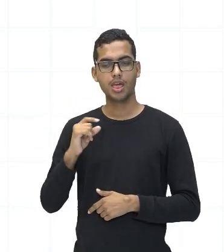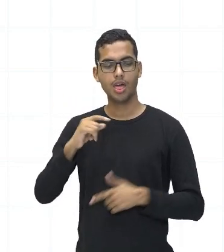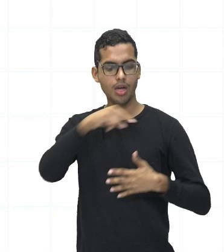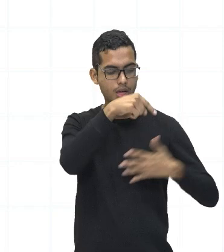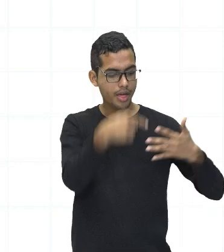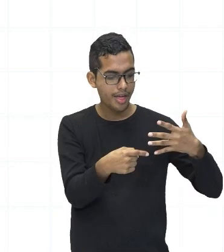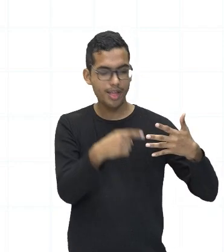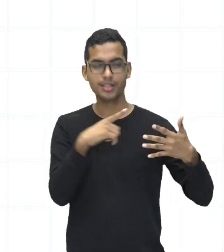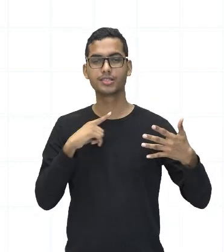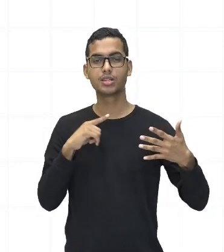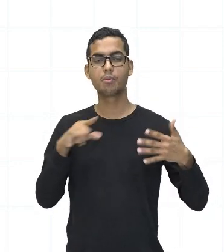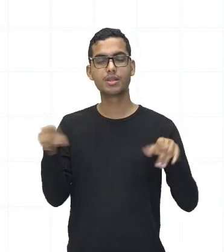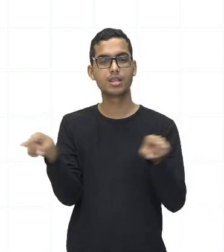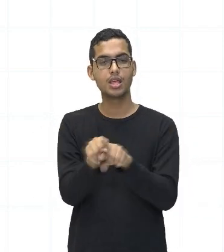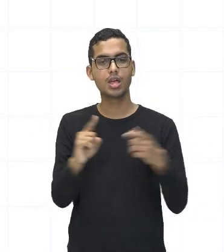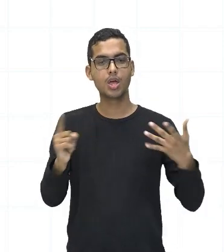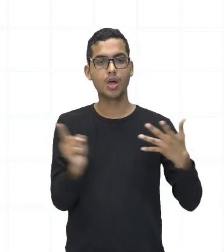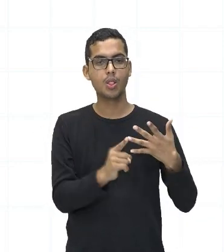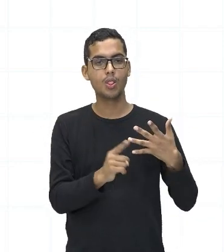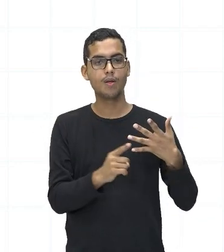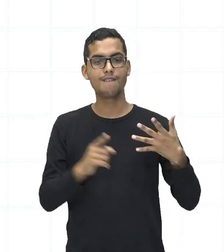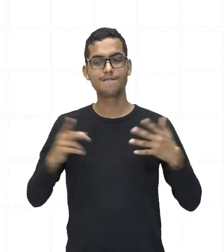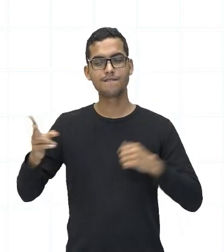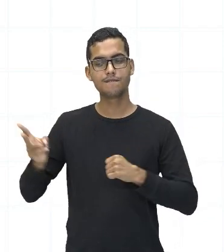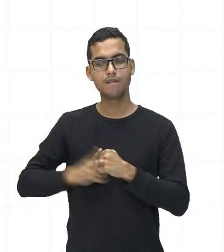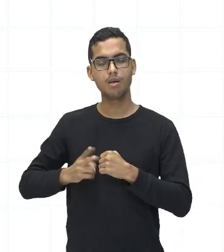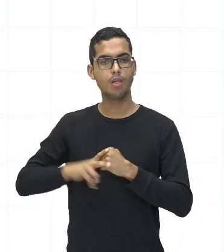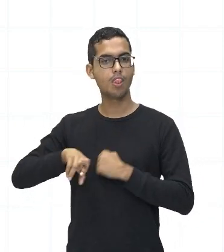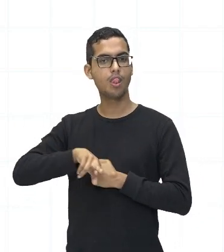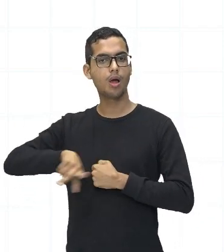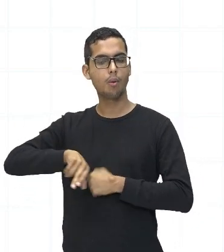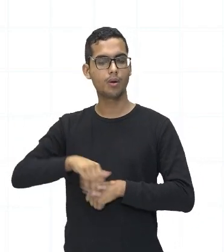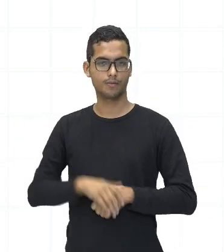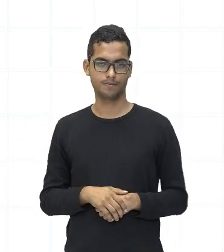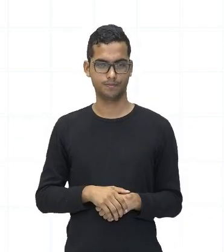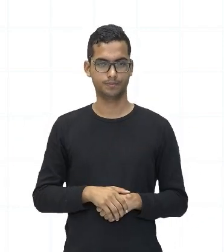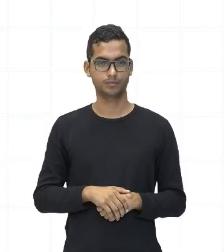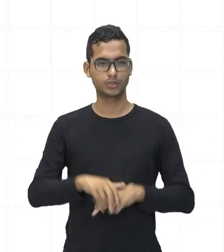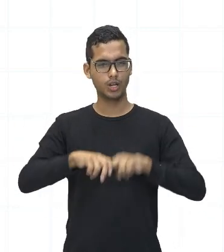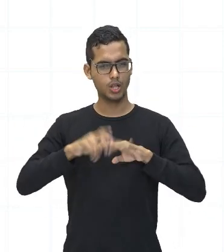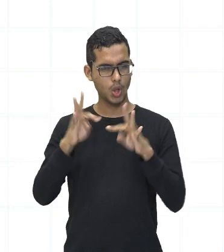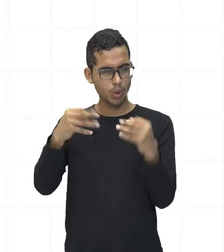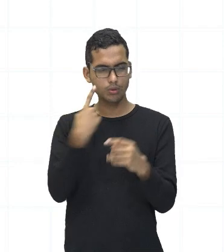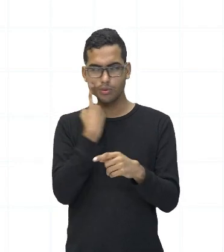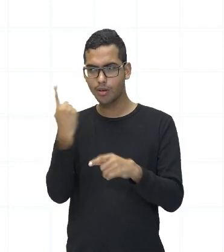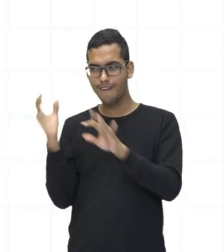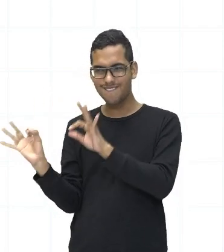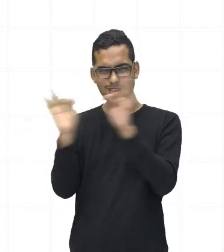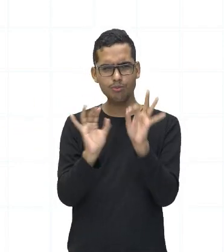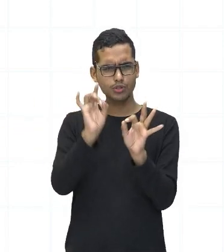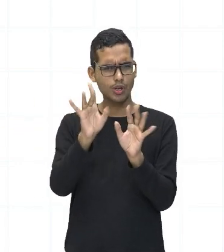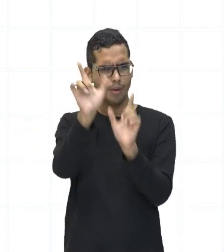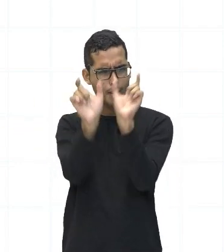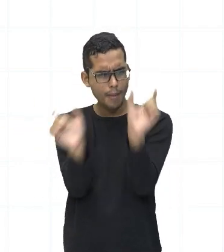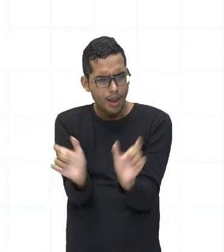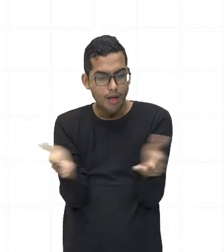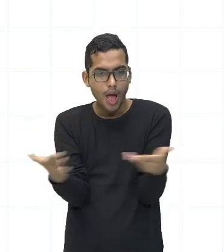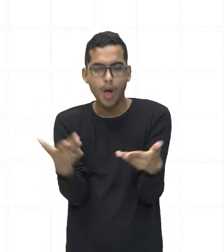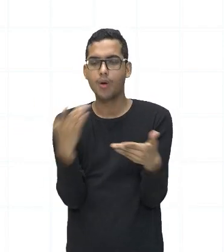até aqui é a parte verbal do texto, a parte das palavras, não é? Aquilo que está